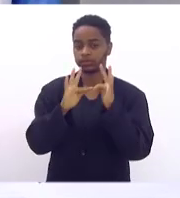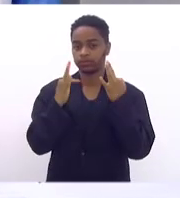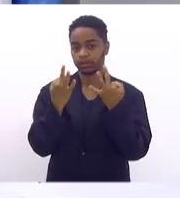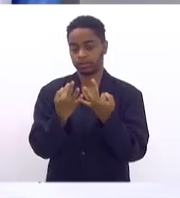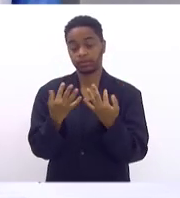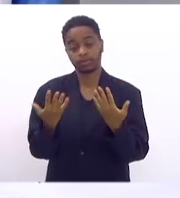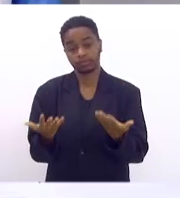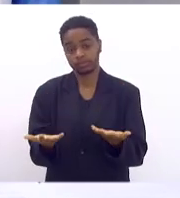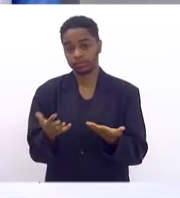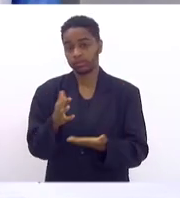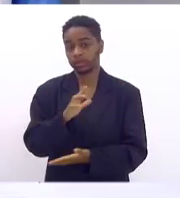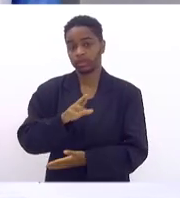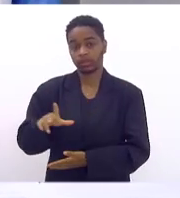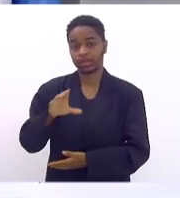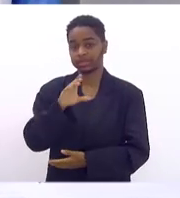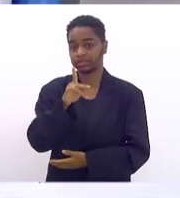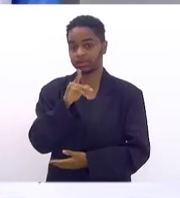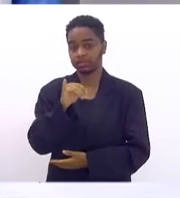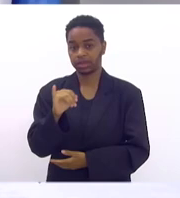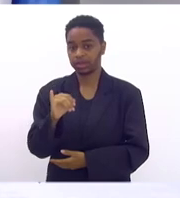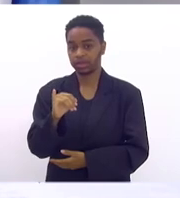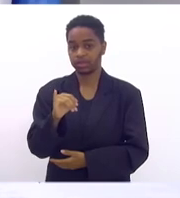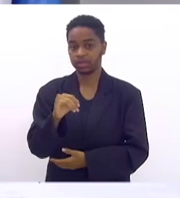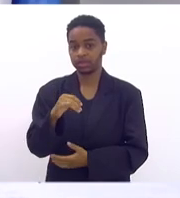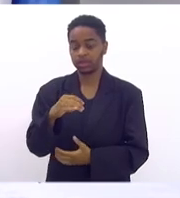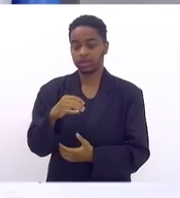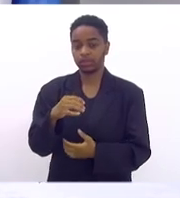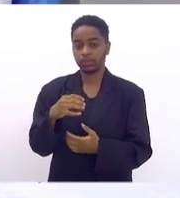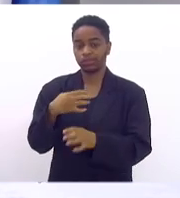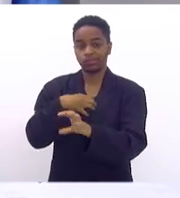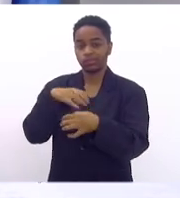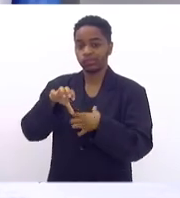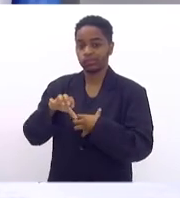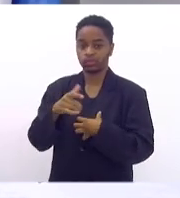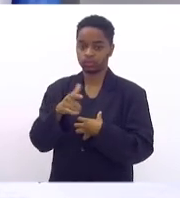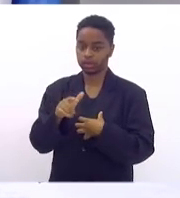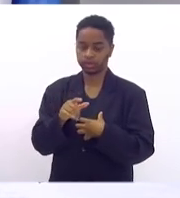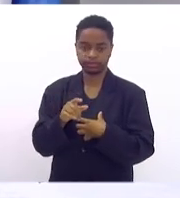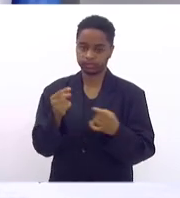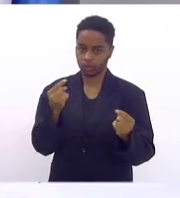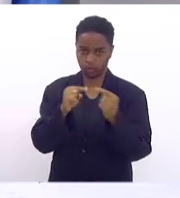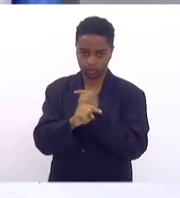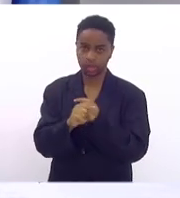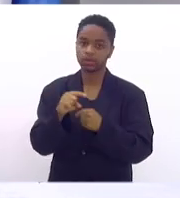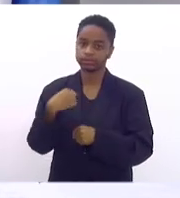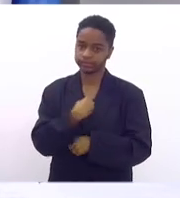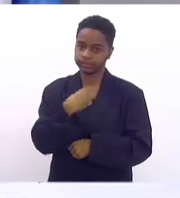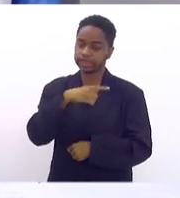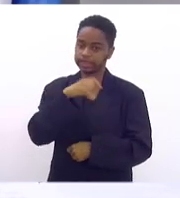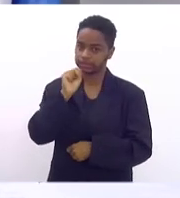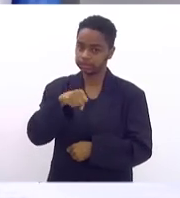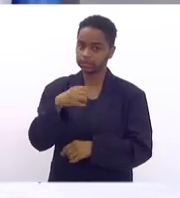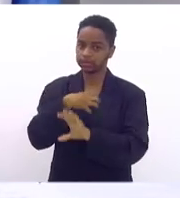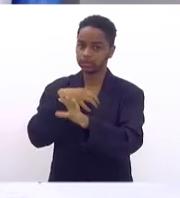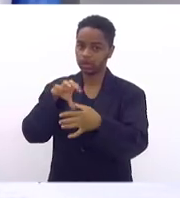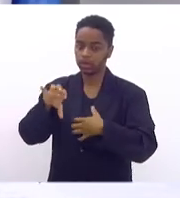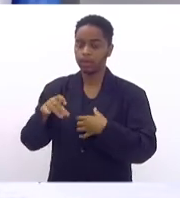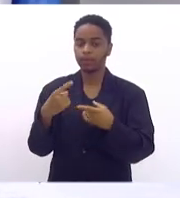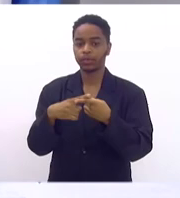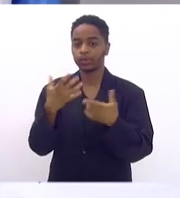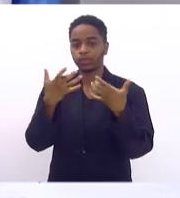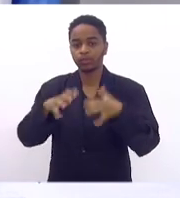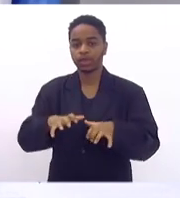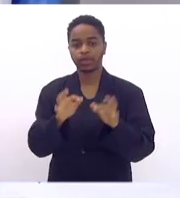é uma CPI insensível à dor das famílias. Muito pelo contrário. Ela existe para que nenhuma